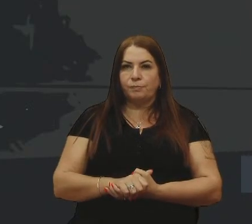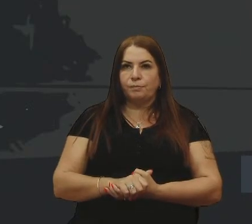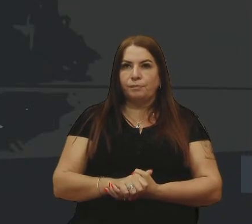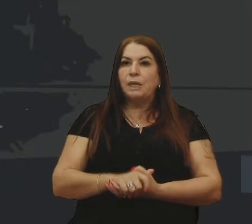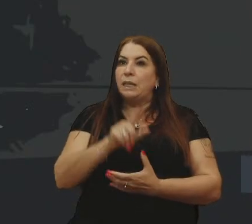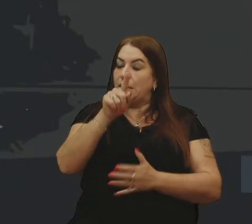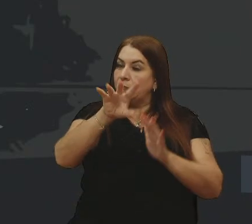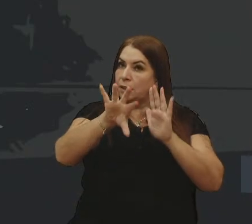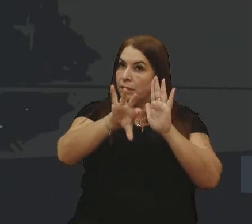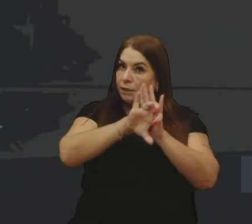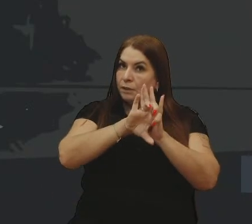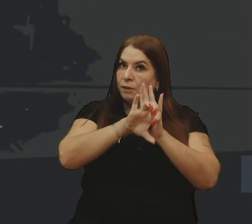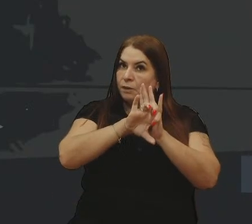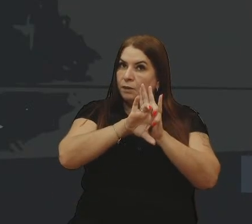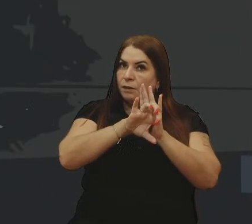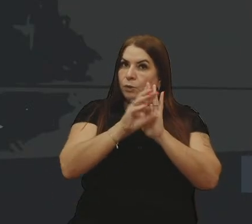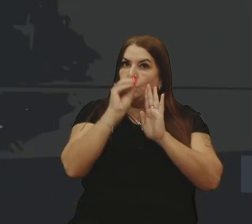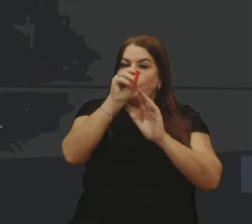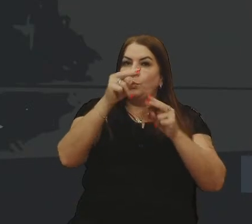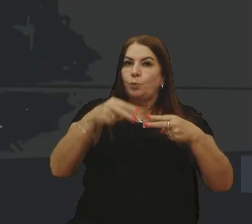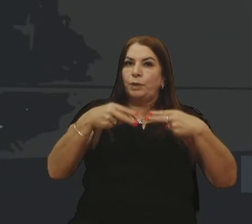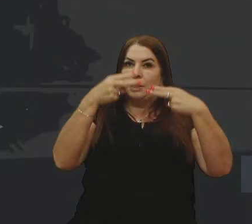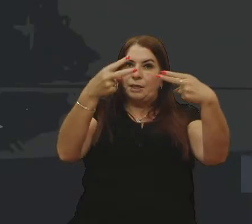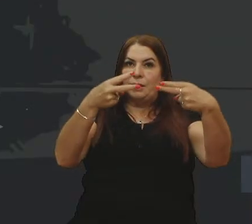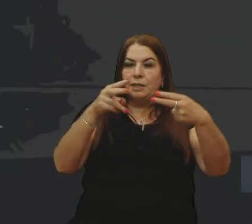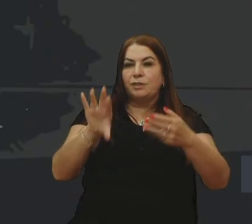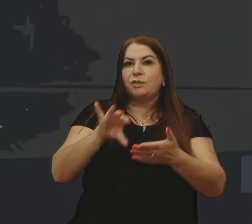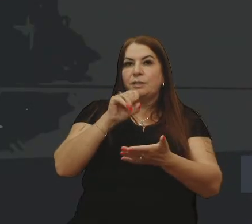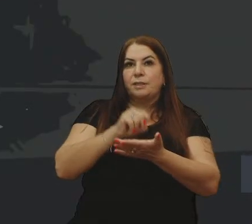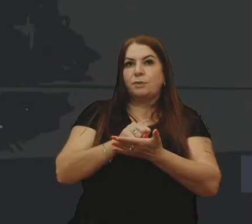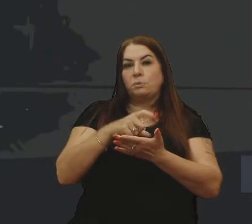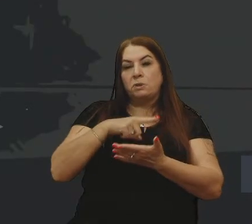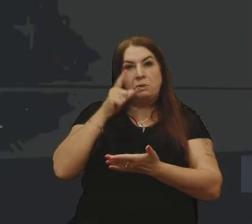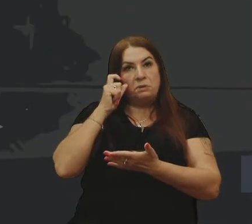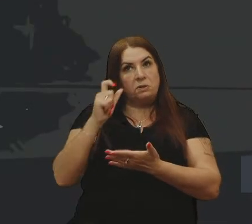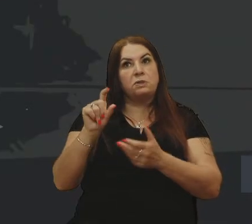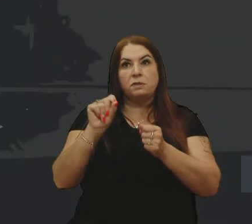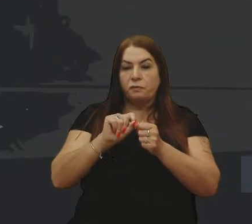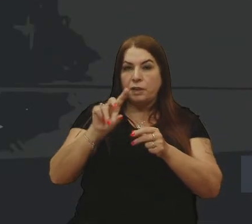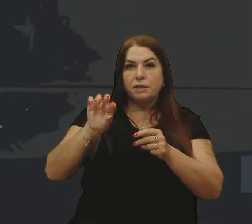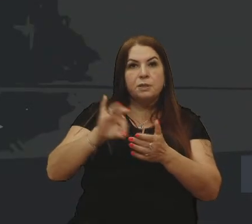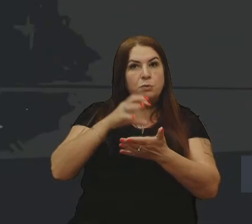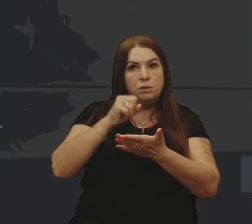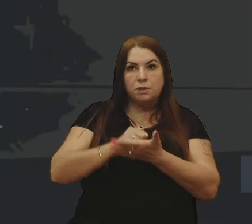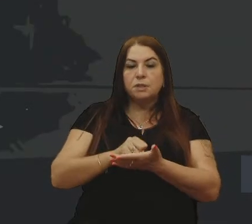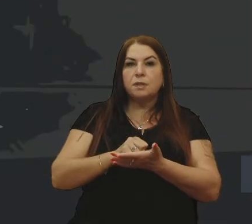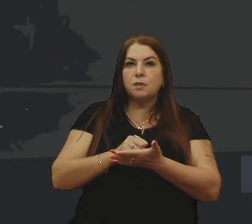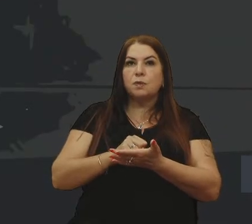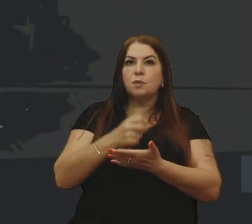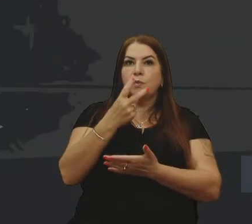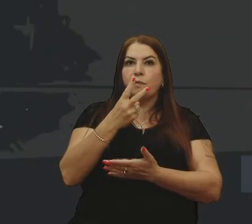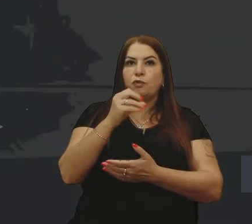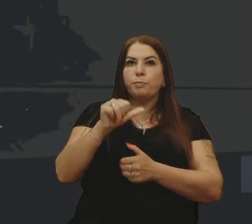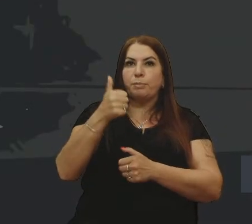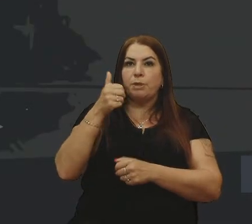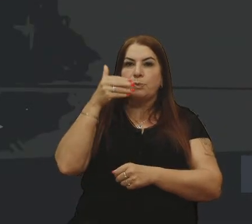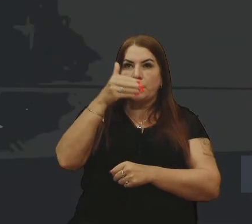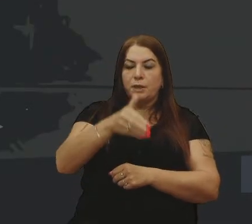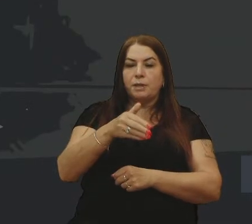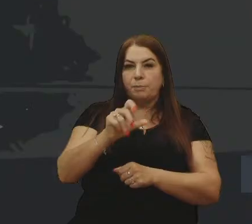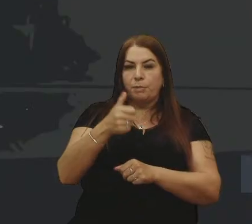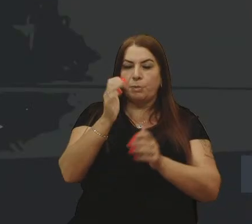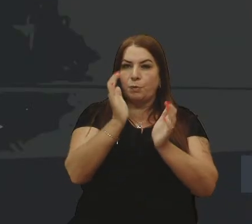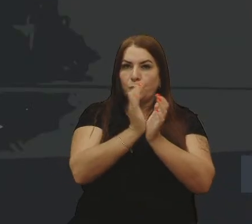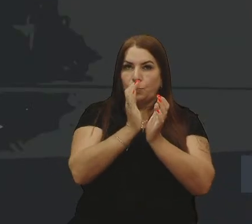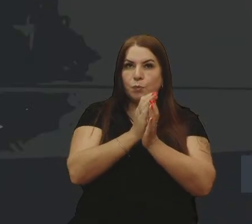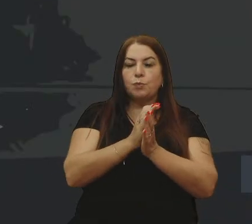Esse QR Code é onde cai no link de inscrições. Então, quem tem interesse já faz a sua inscrição, os 20 primeiros já entram nessa primeira